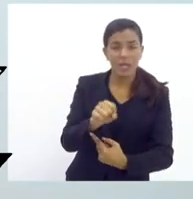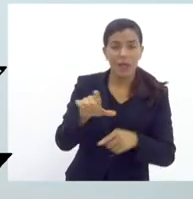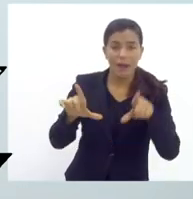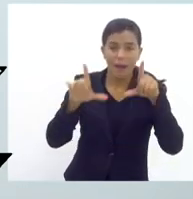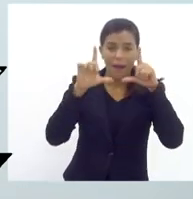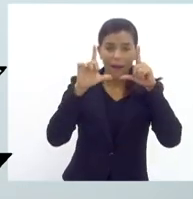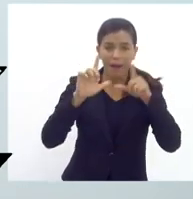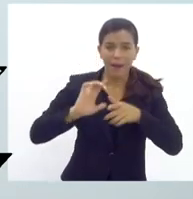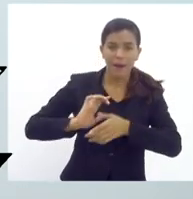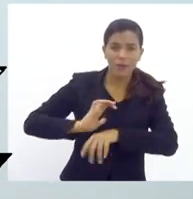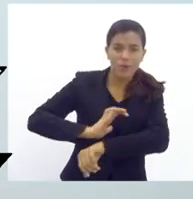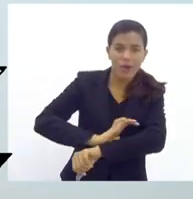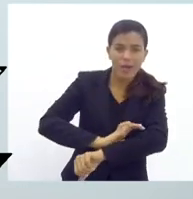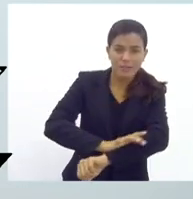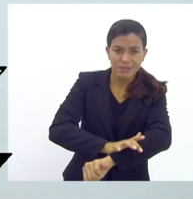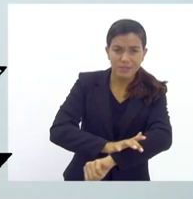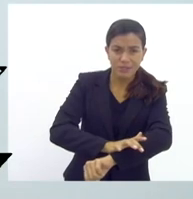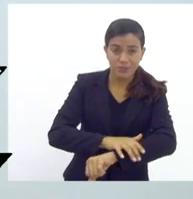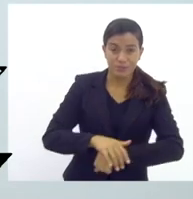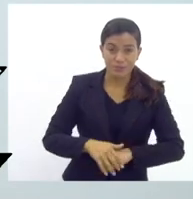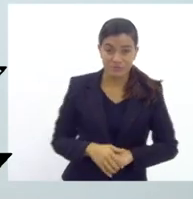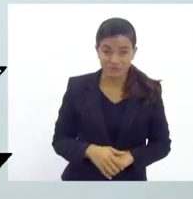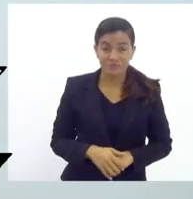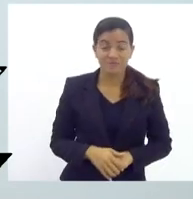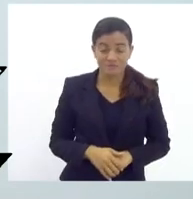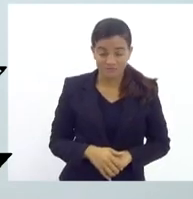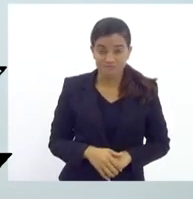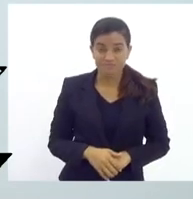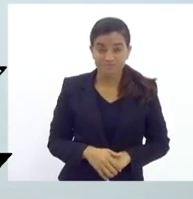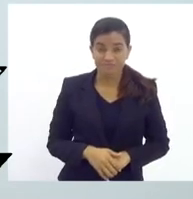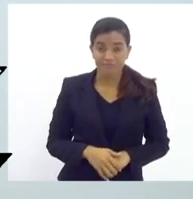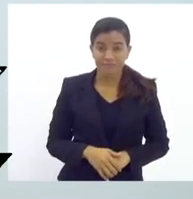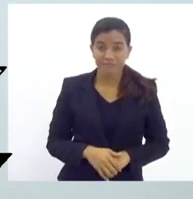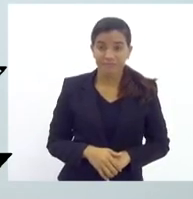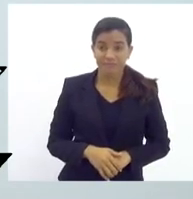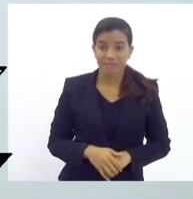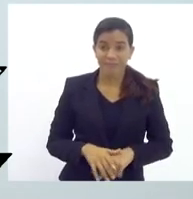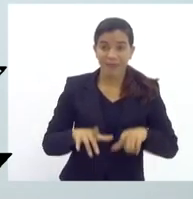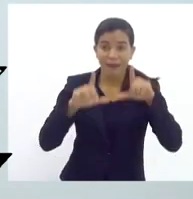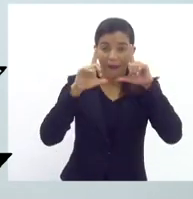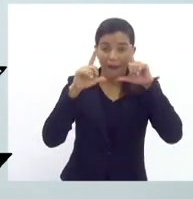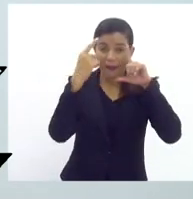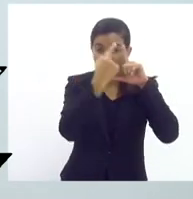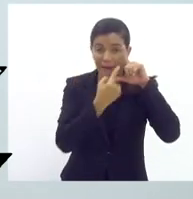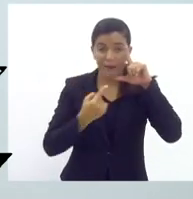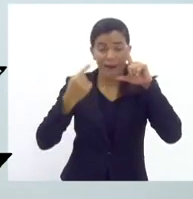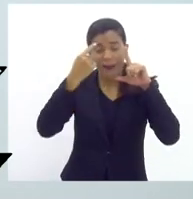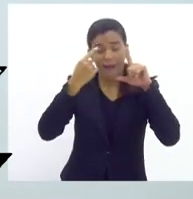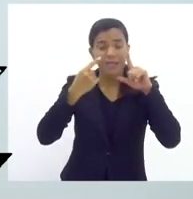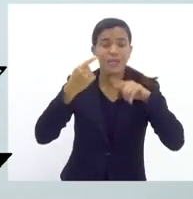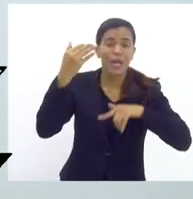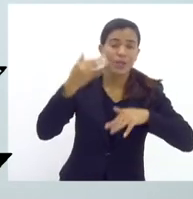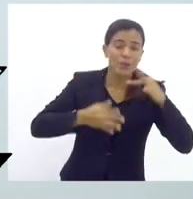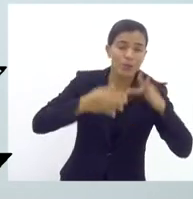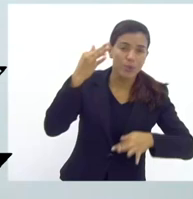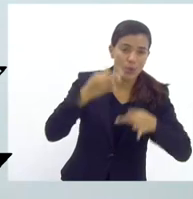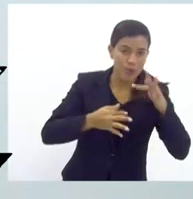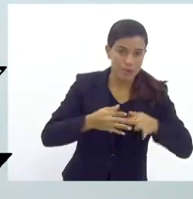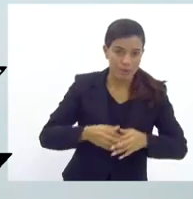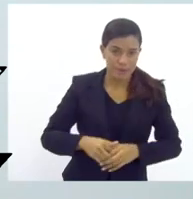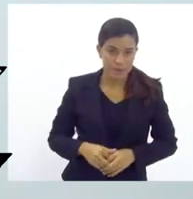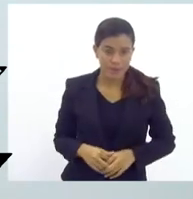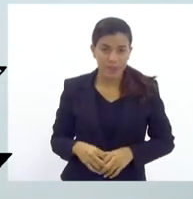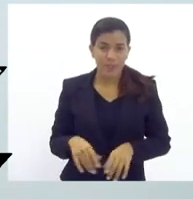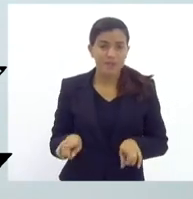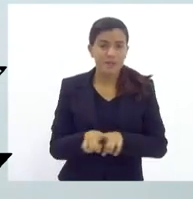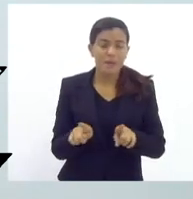do racismo a cara que a gente tem para essa dor e o que nos faz